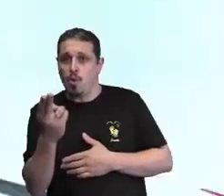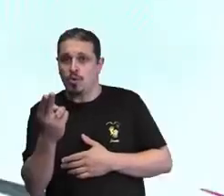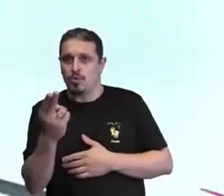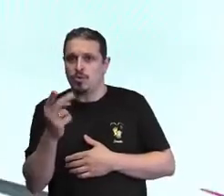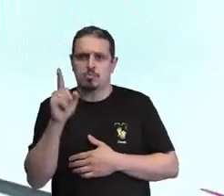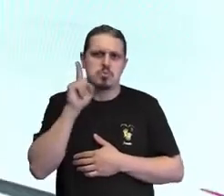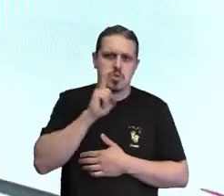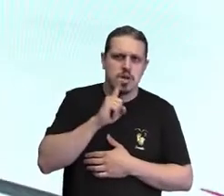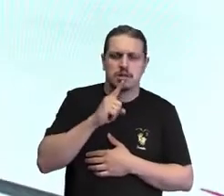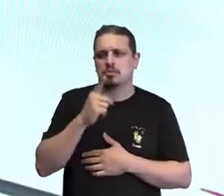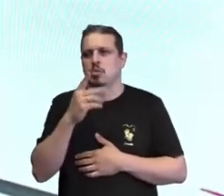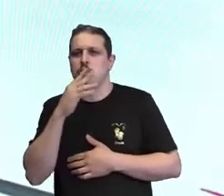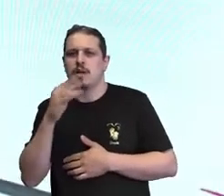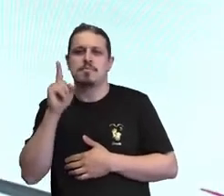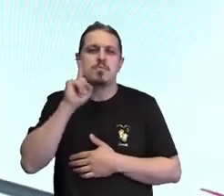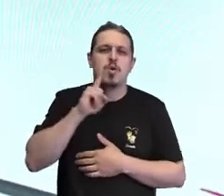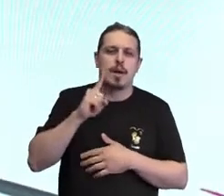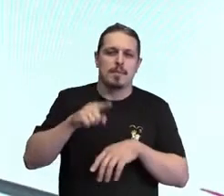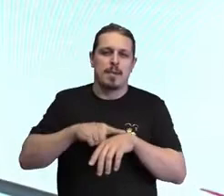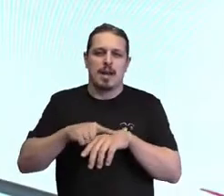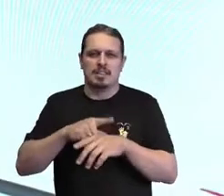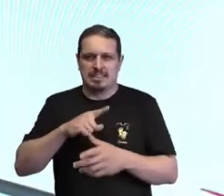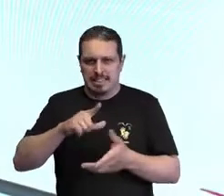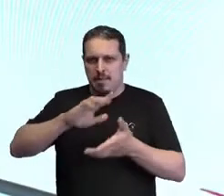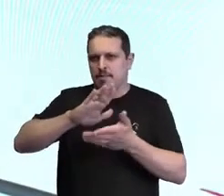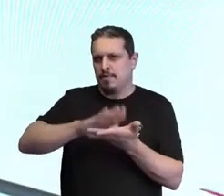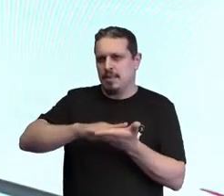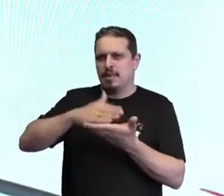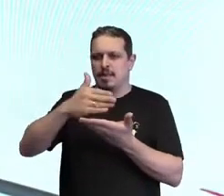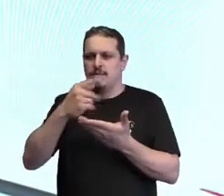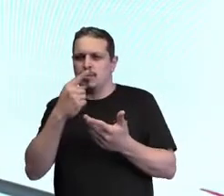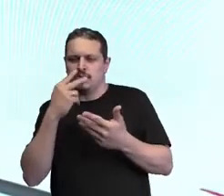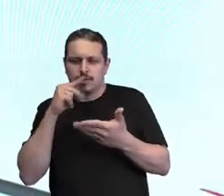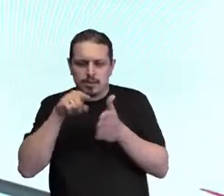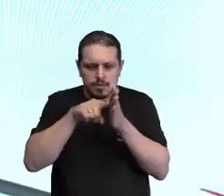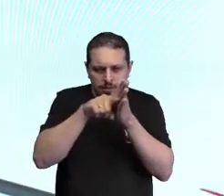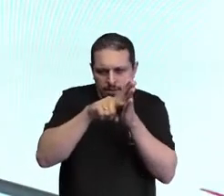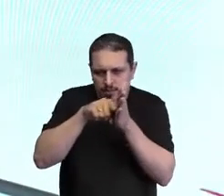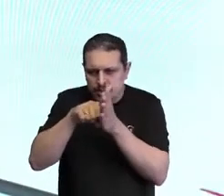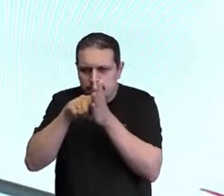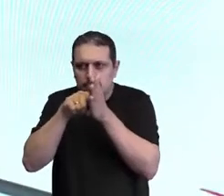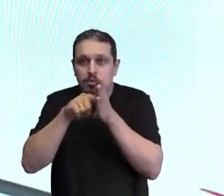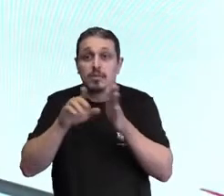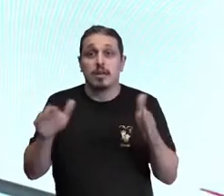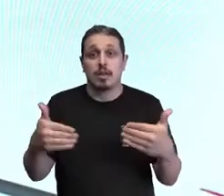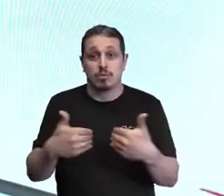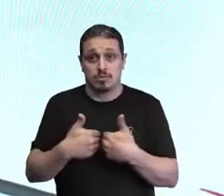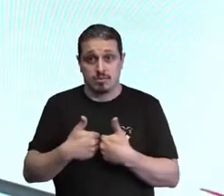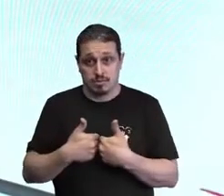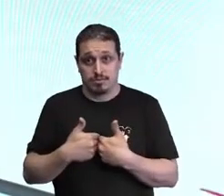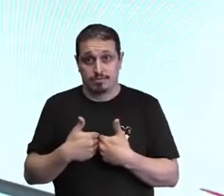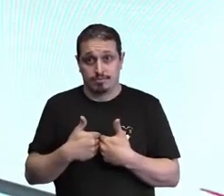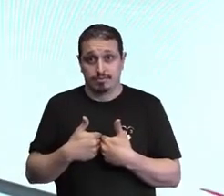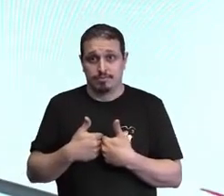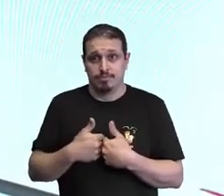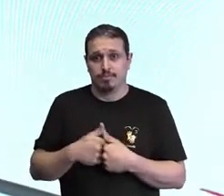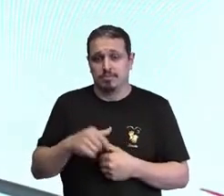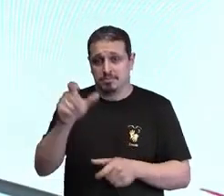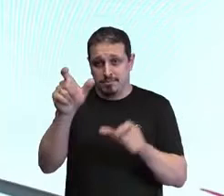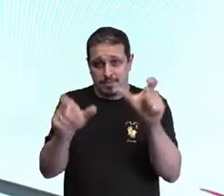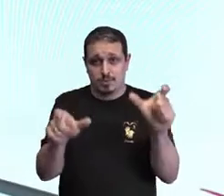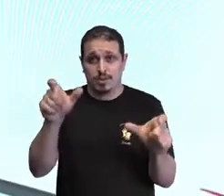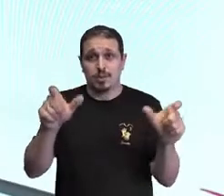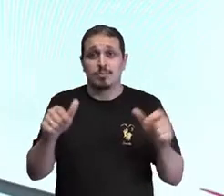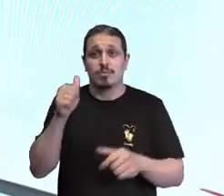então você vai abrir uma água no seu computador agora e vai precisar nas redes autismo autista mulher